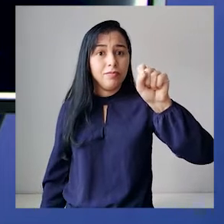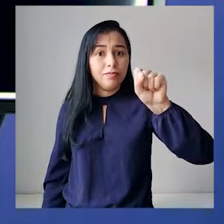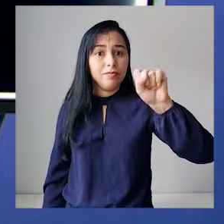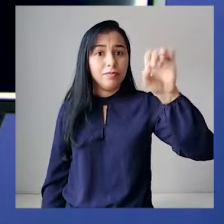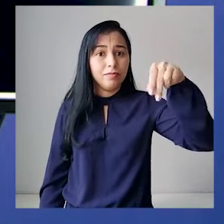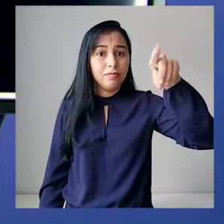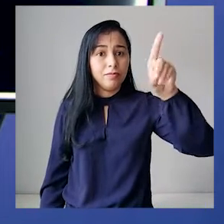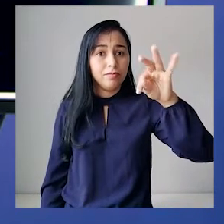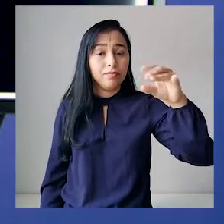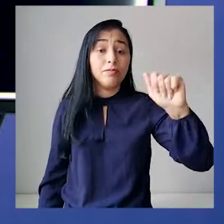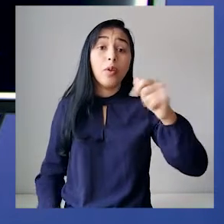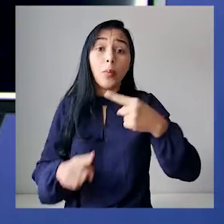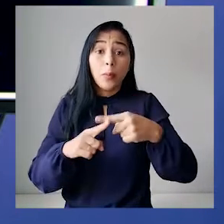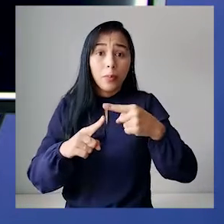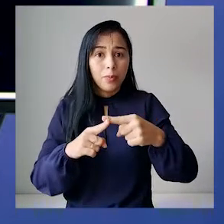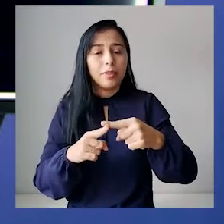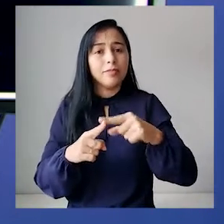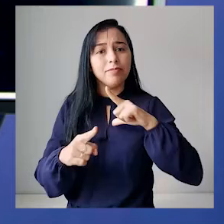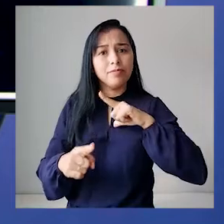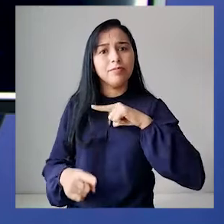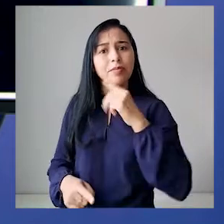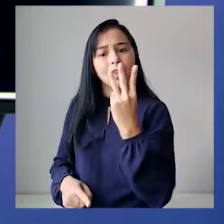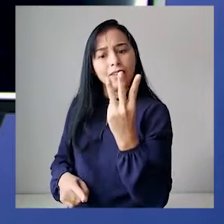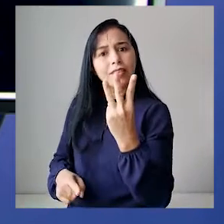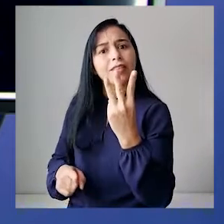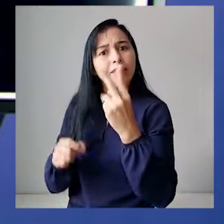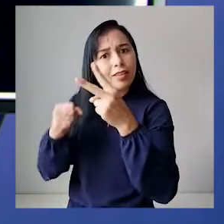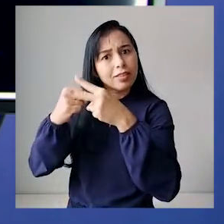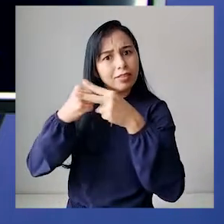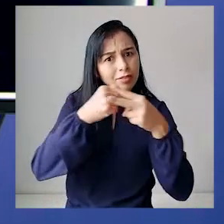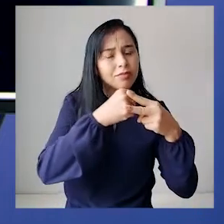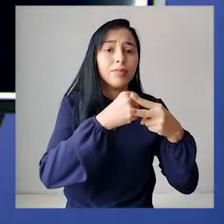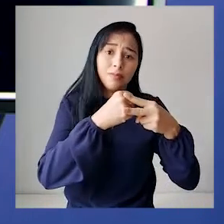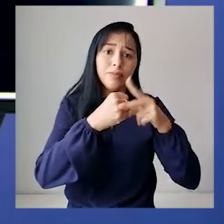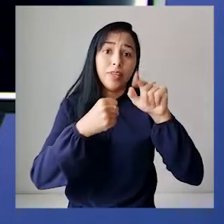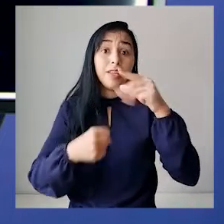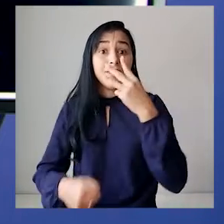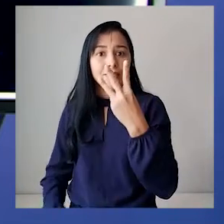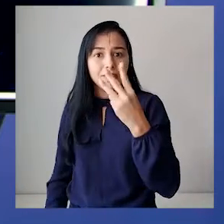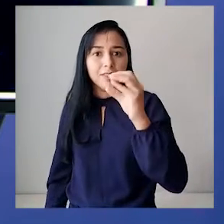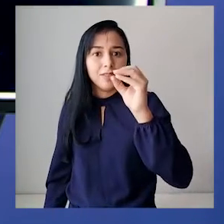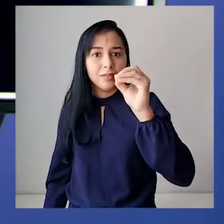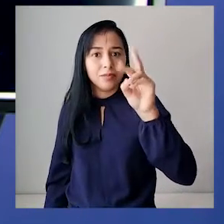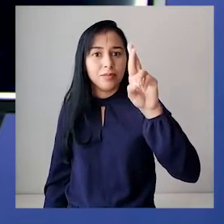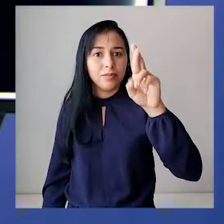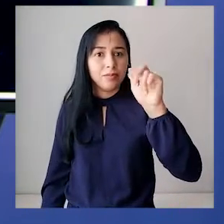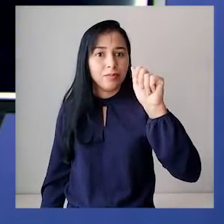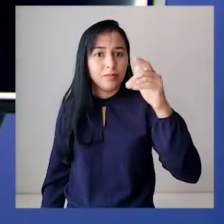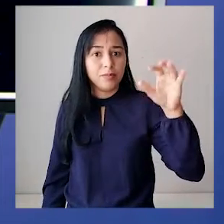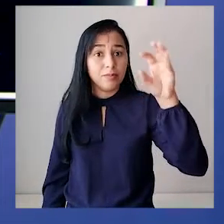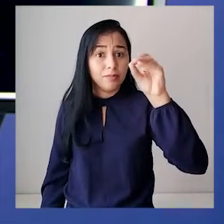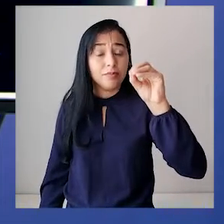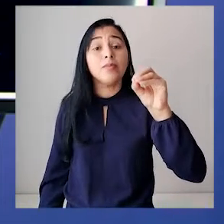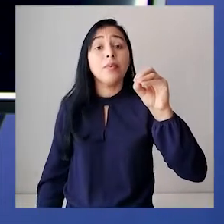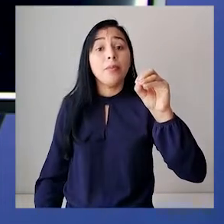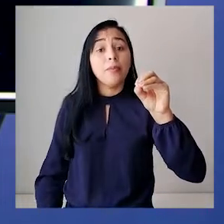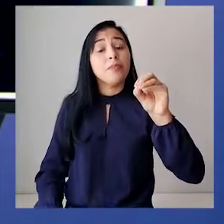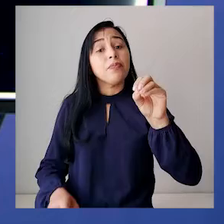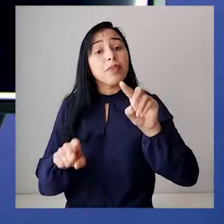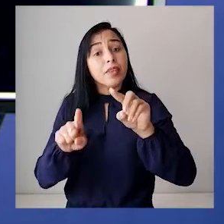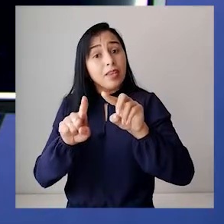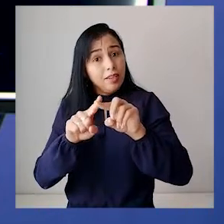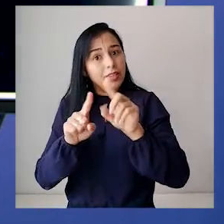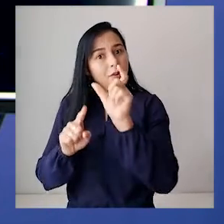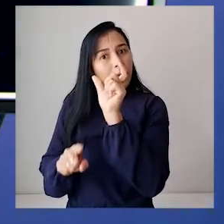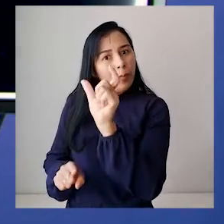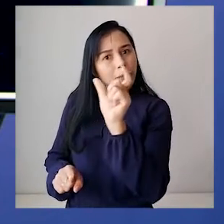gente? Porque entre essas 3 orações aqui, são 3 orações. Por que são 3 orações? Porque nós temos a presença aqui